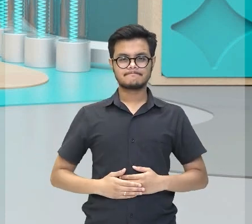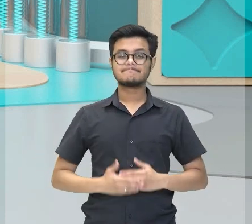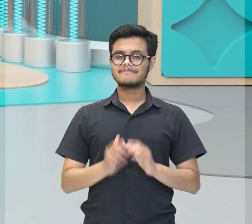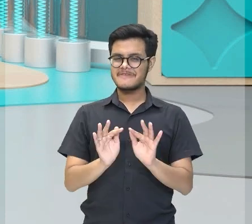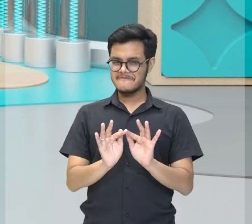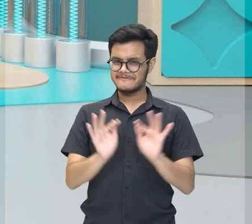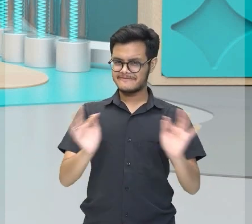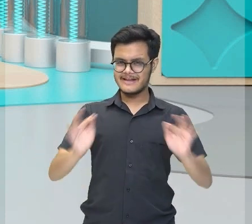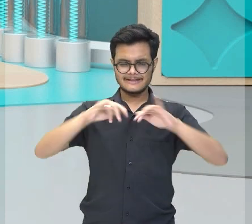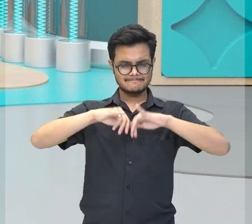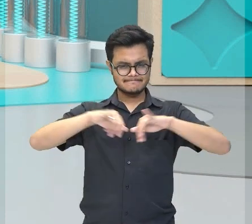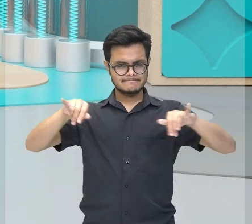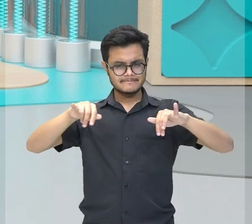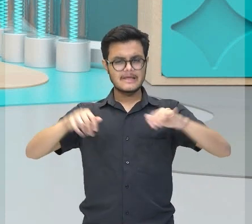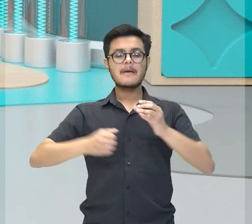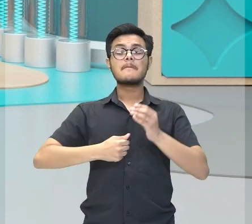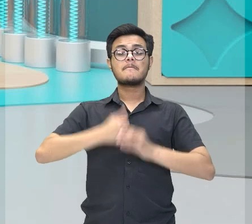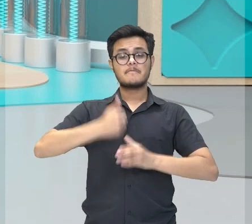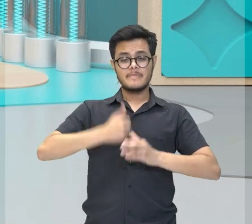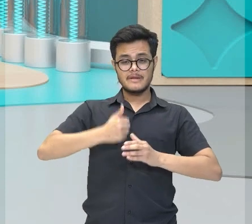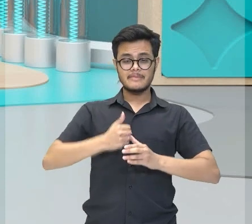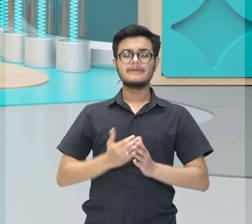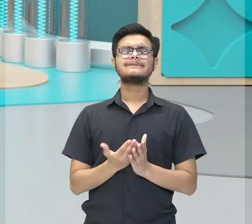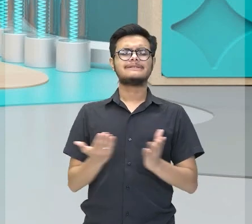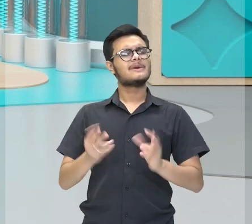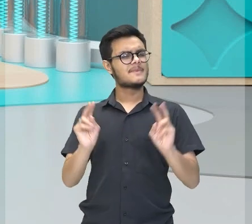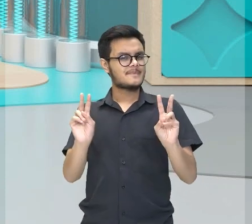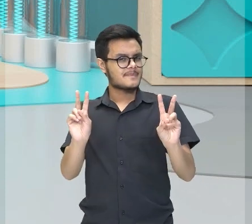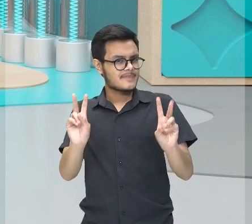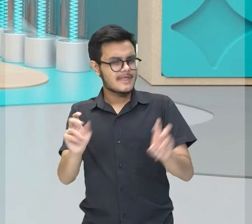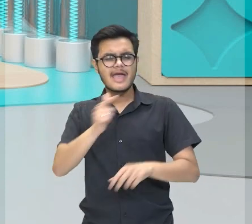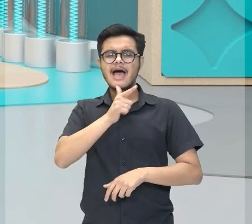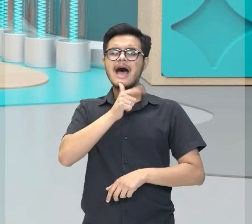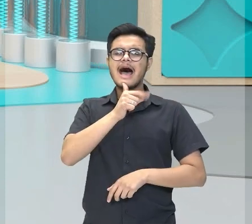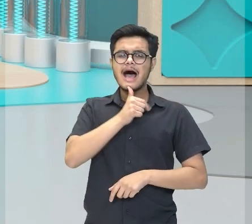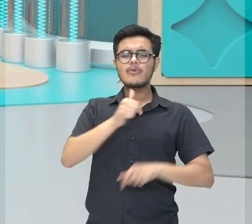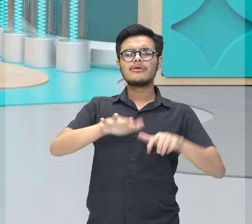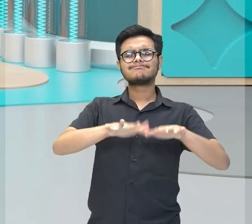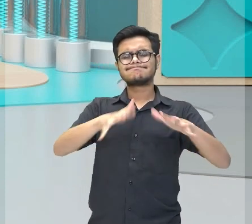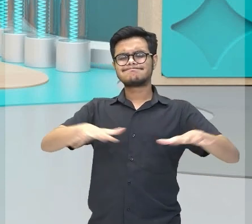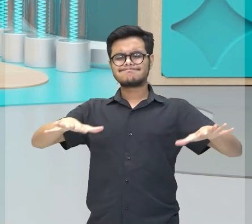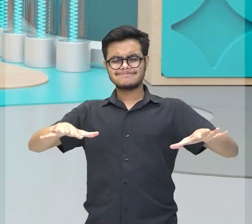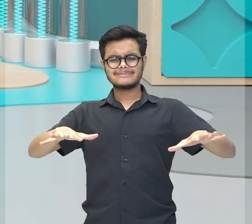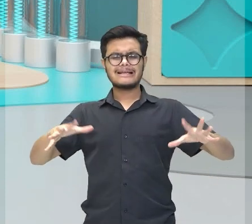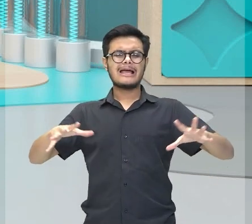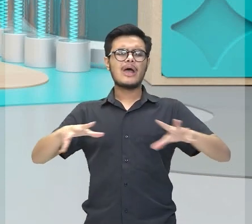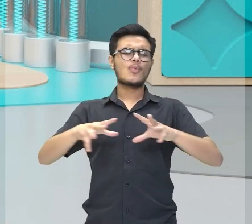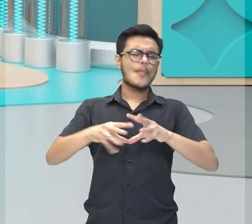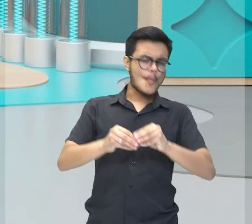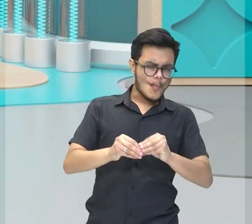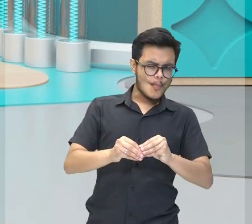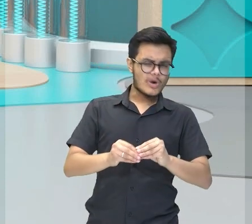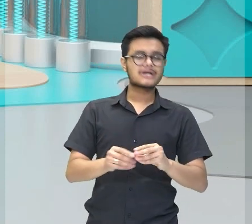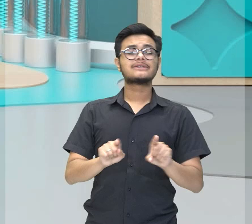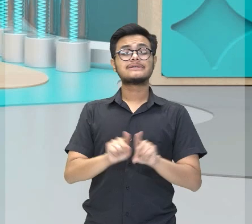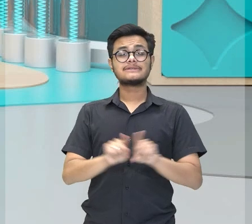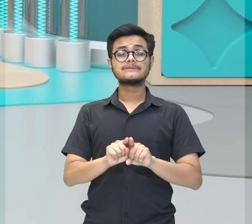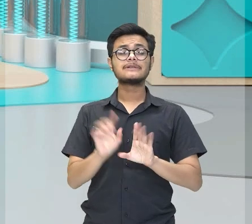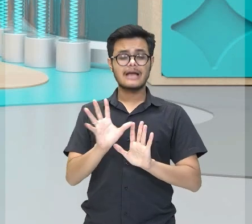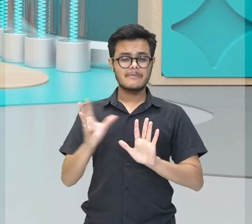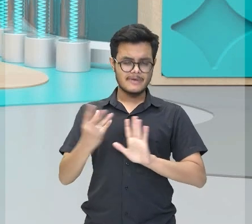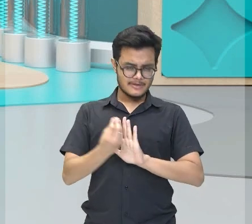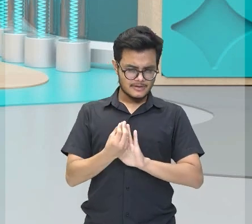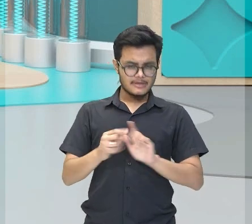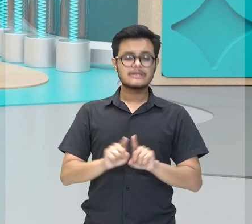primeira manchete falando a respeito da seca recorde que os rios da nossa região passaram recentemente. E